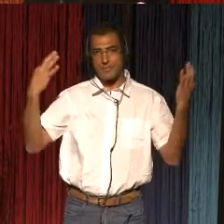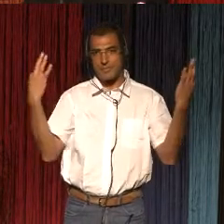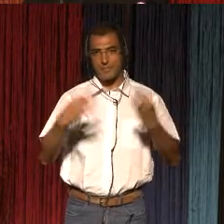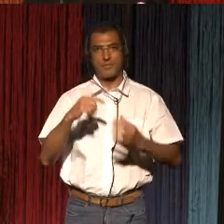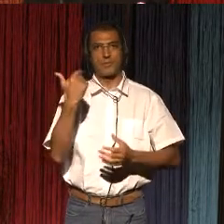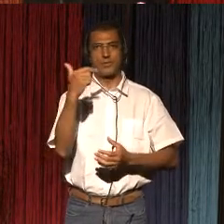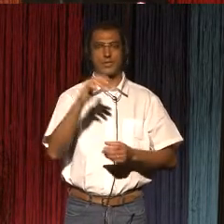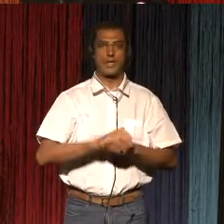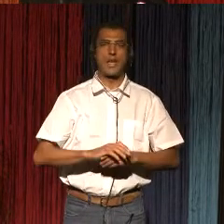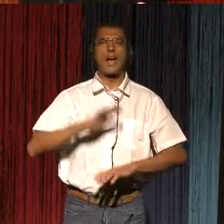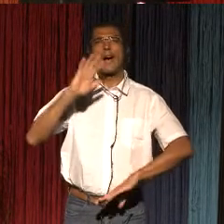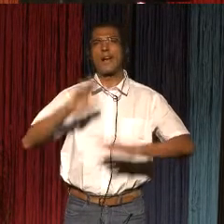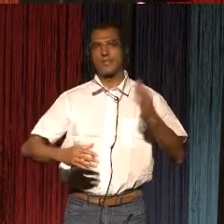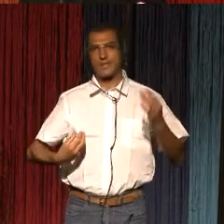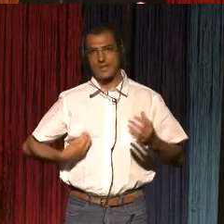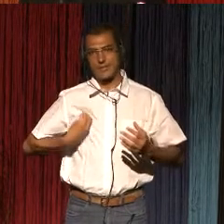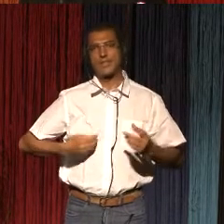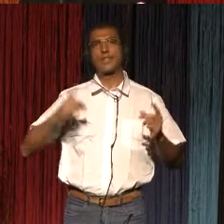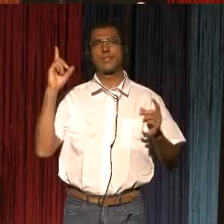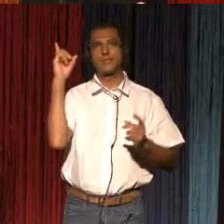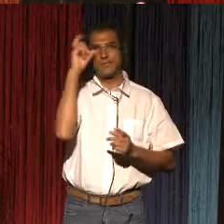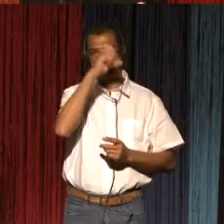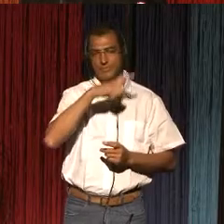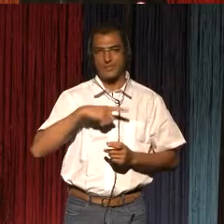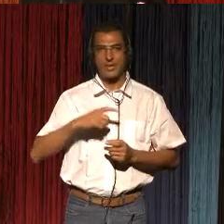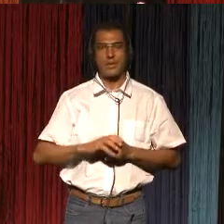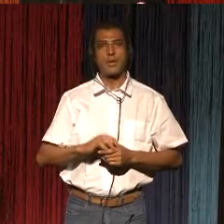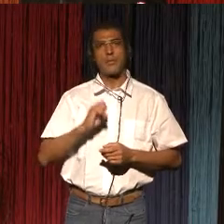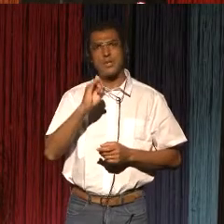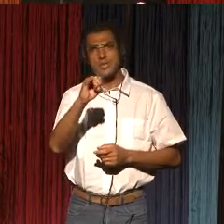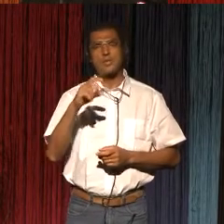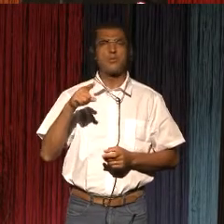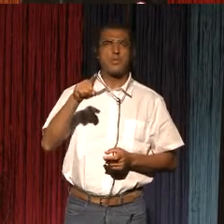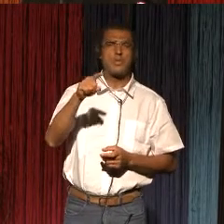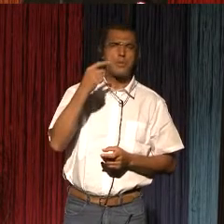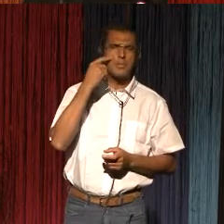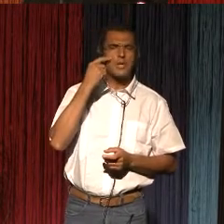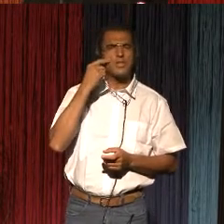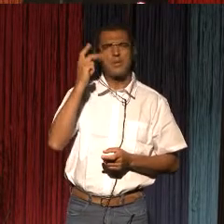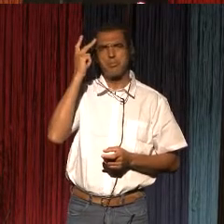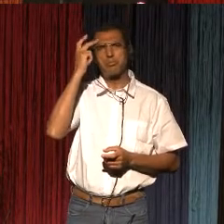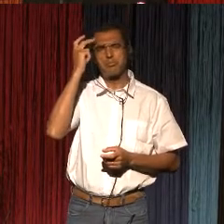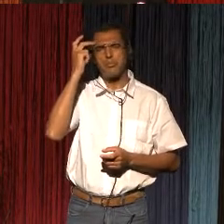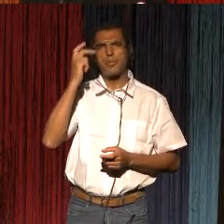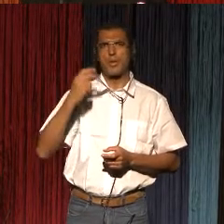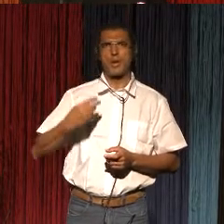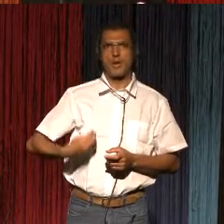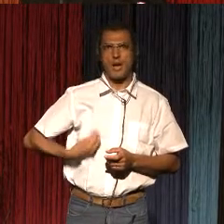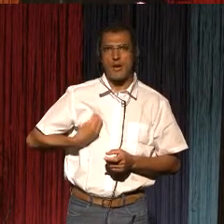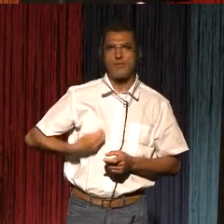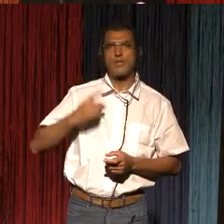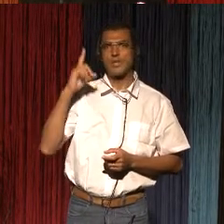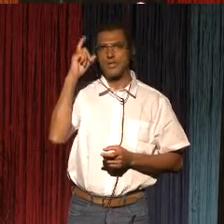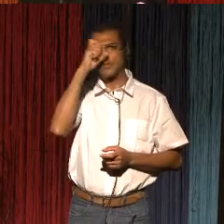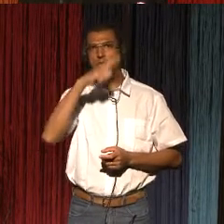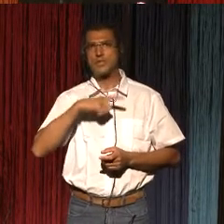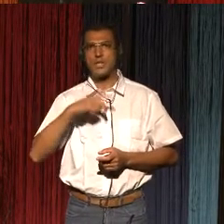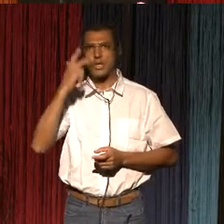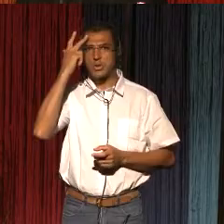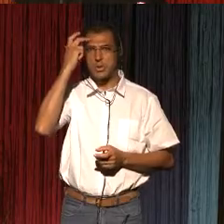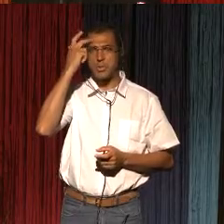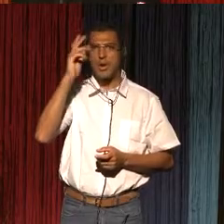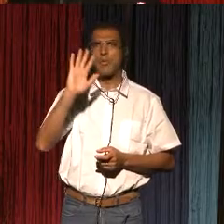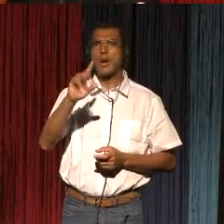a vida é uma droga. Mas quando você aceita que a vida é difícil, sem ficar desejando que a coisa fosse